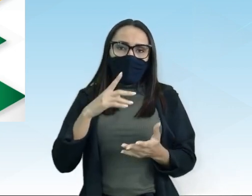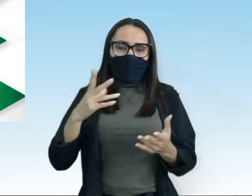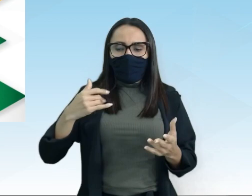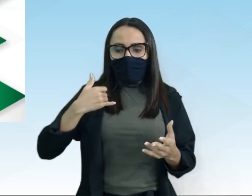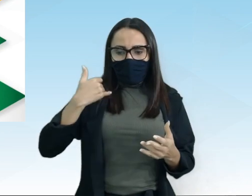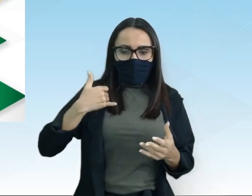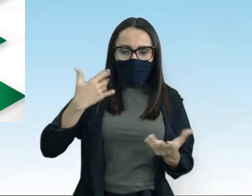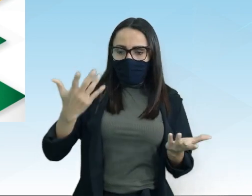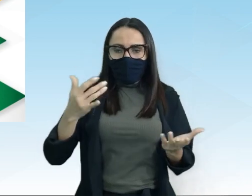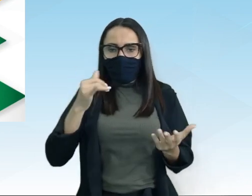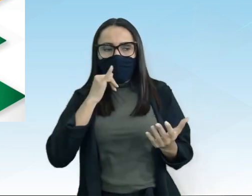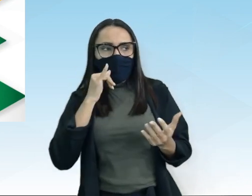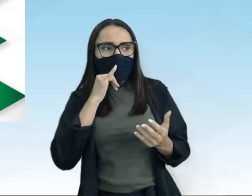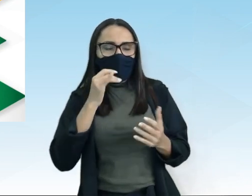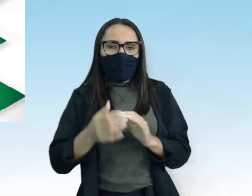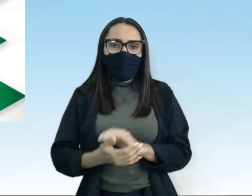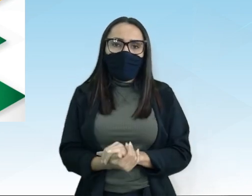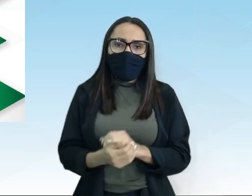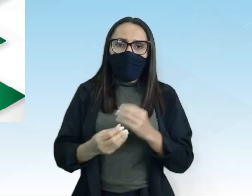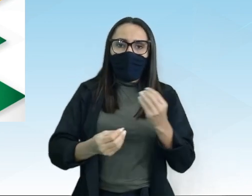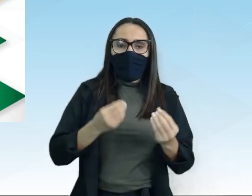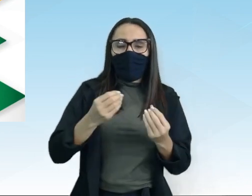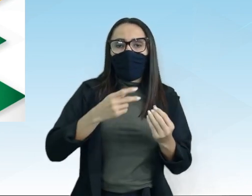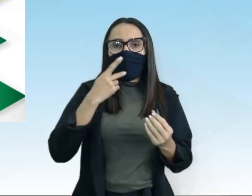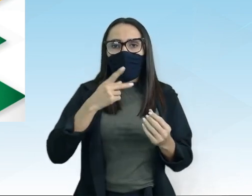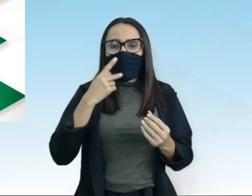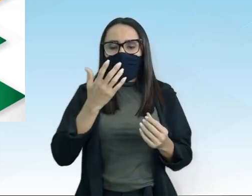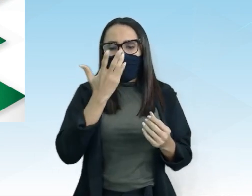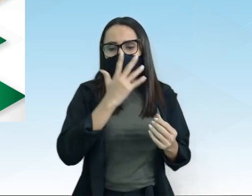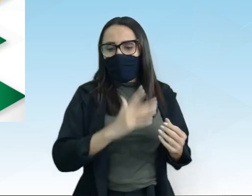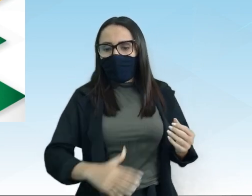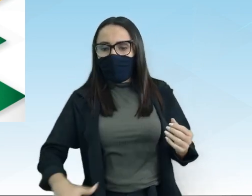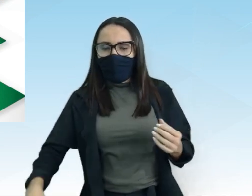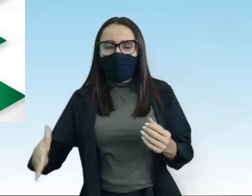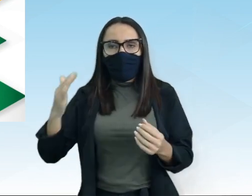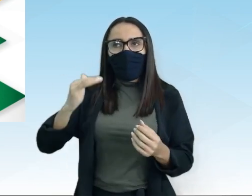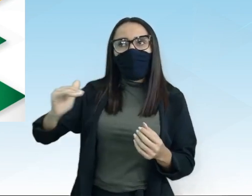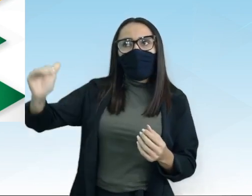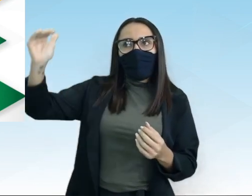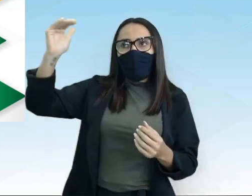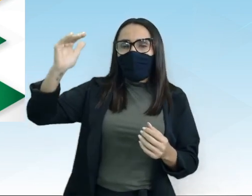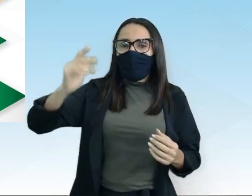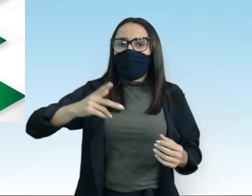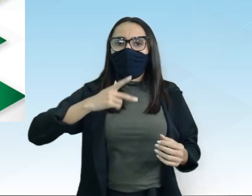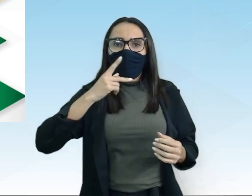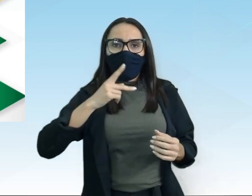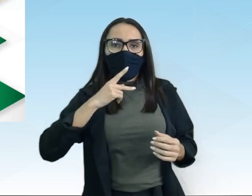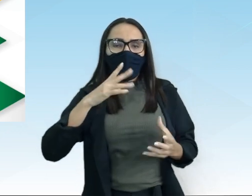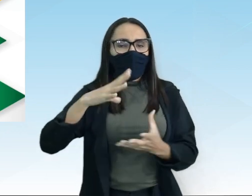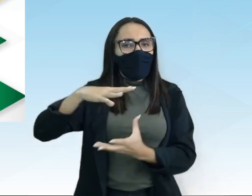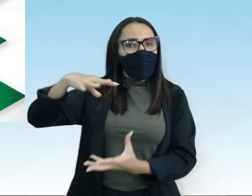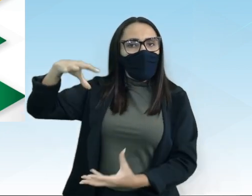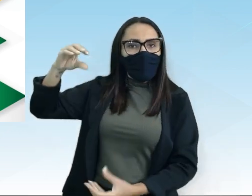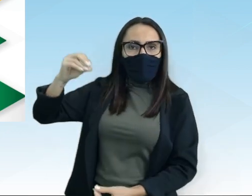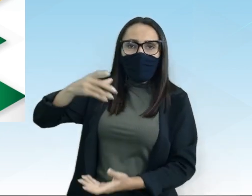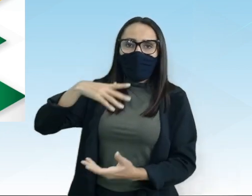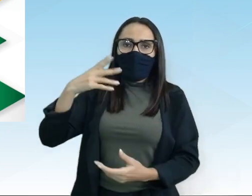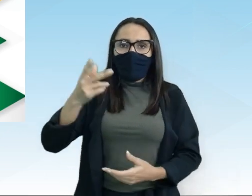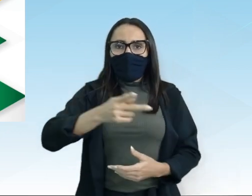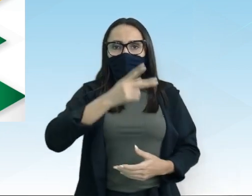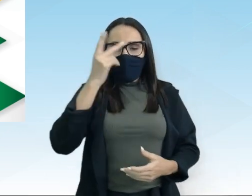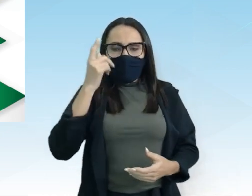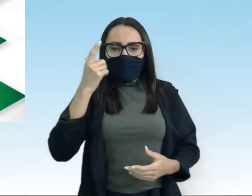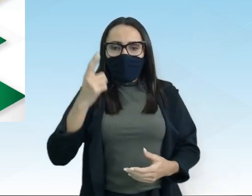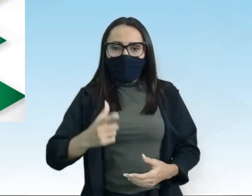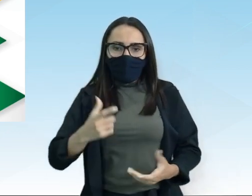idade. Por exemplo, como fala uma criança, como fala um adulto, como fala um idoso. Pessoas de graus